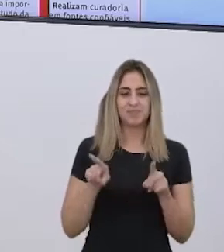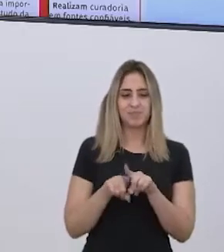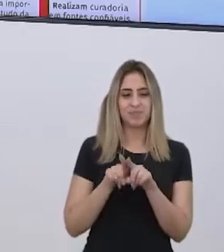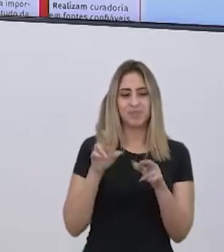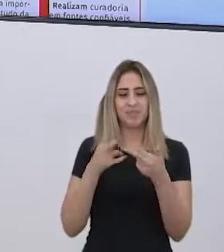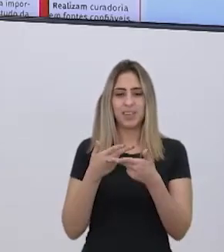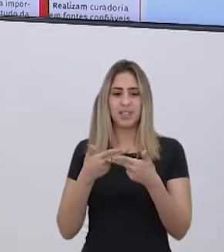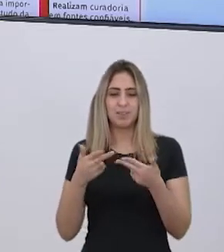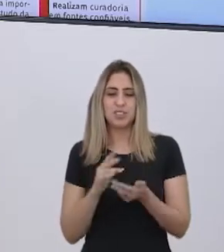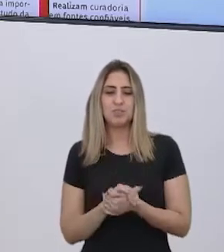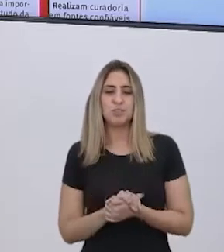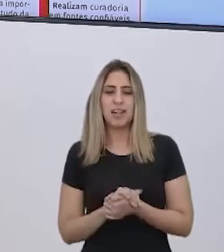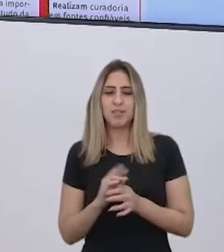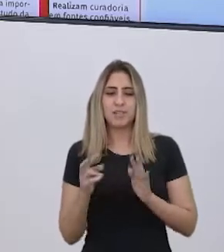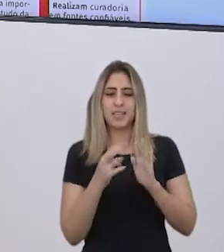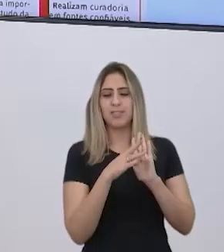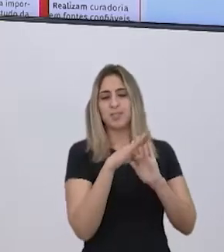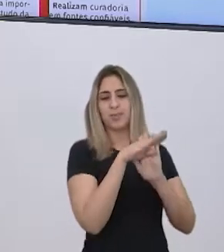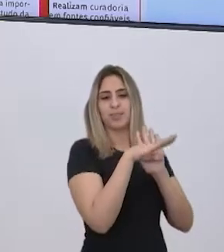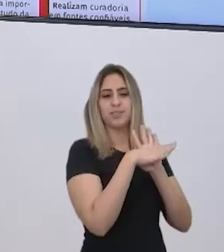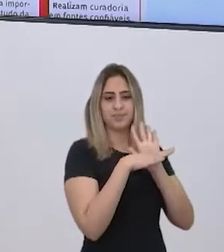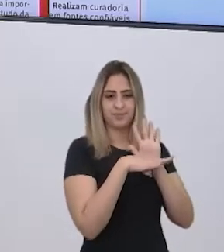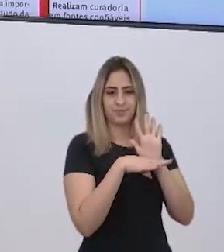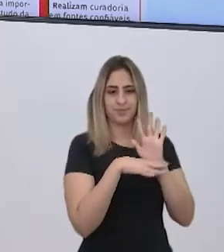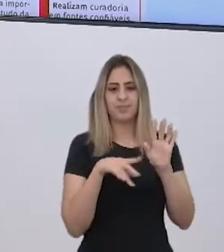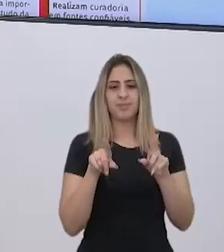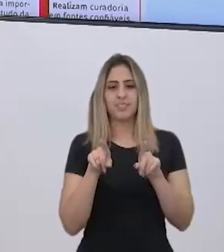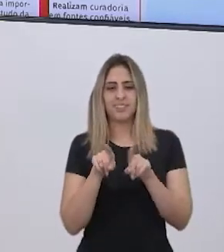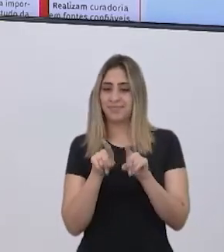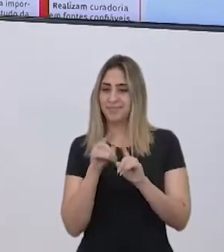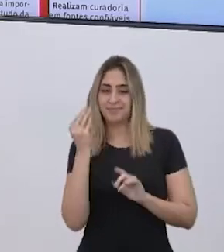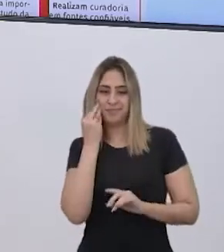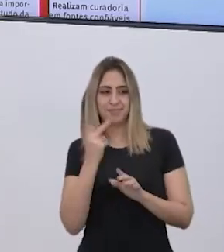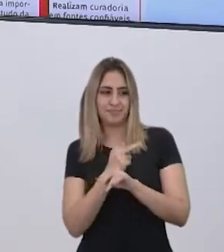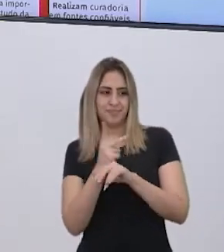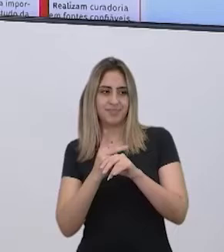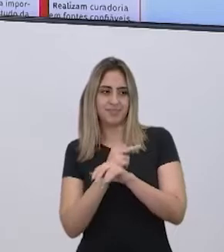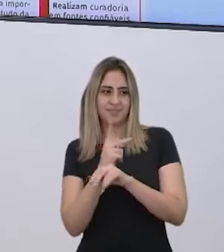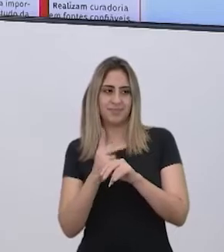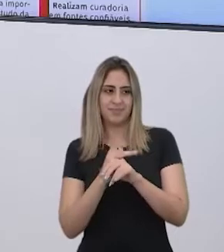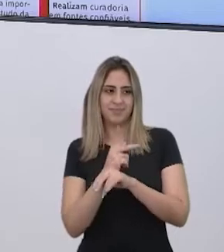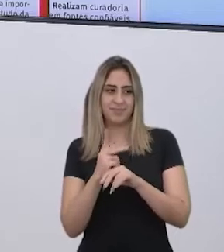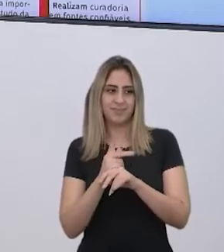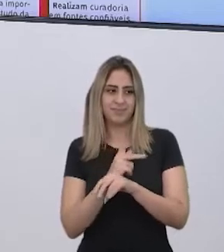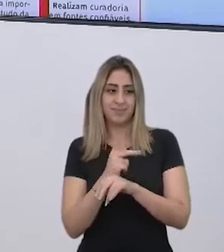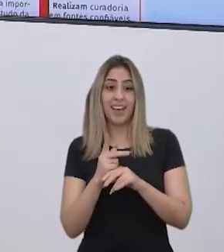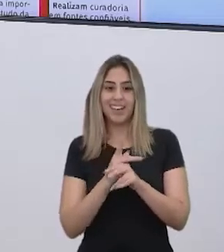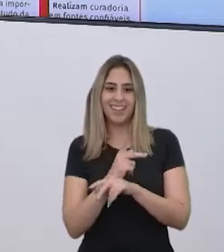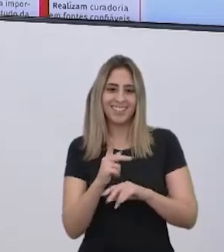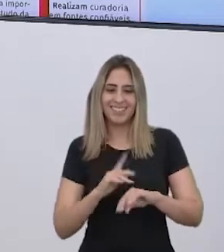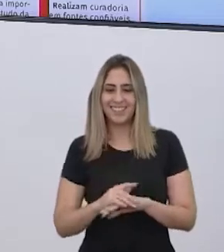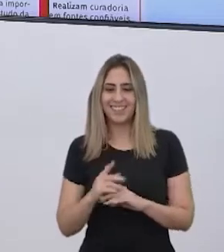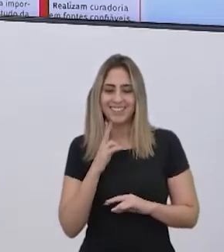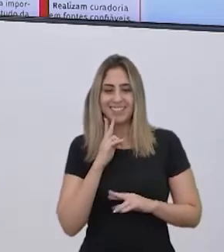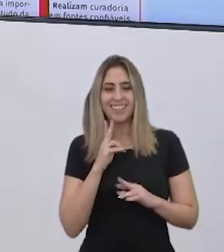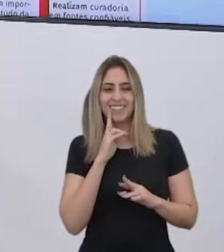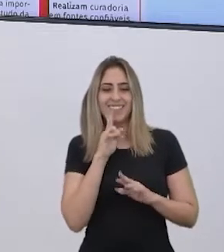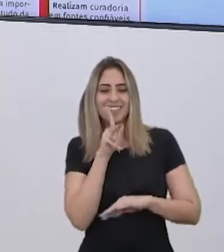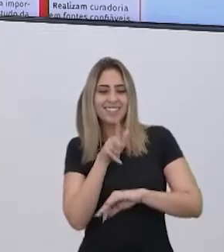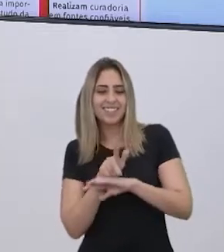é algo que a gente faz uma análise científica sobre isso, pegando dados, pegando exemplos, pegando fotos,